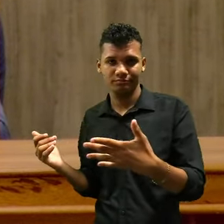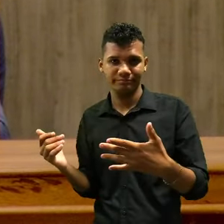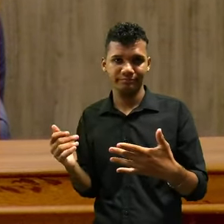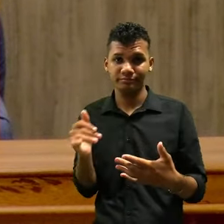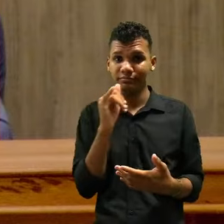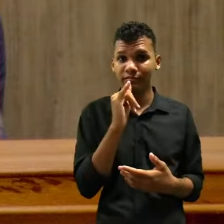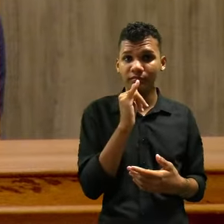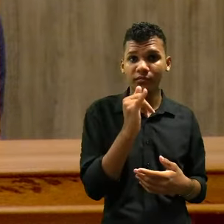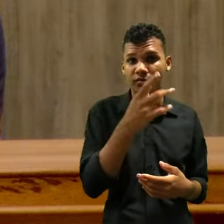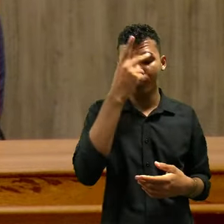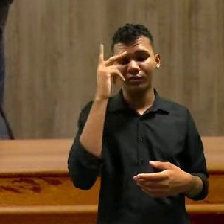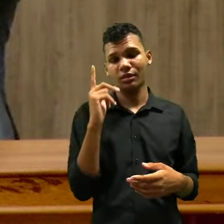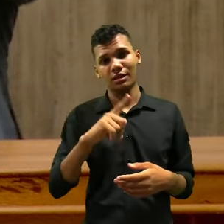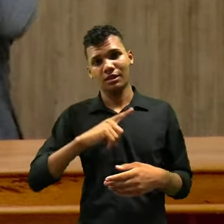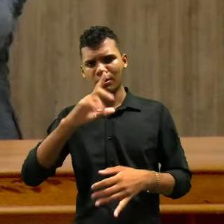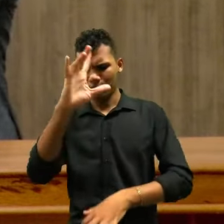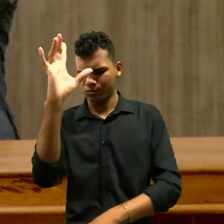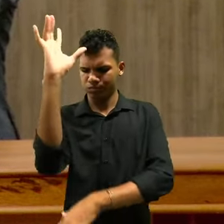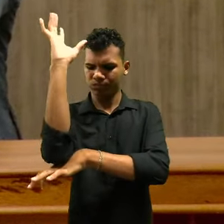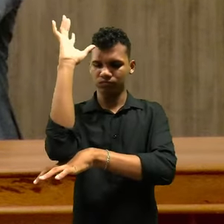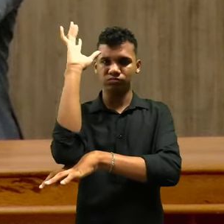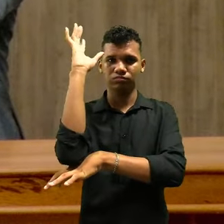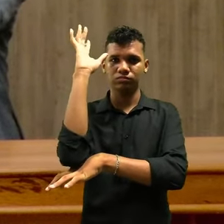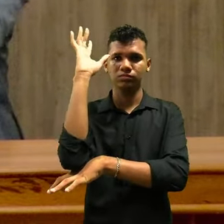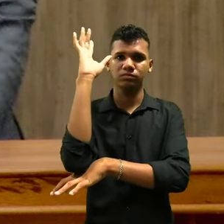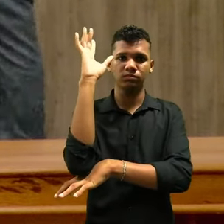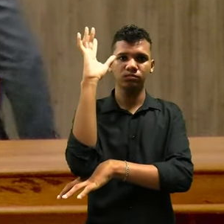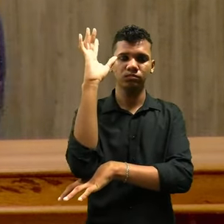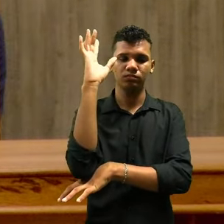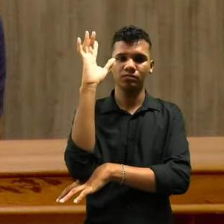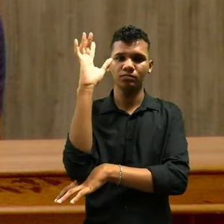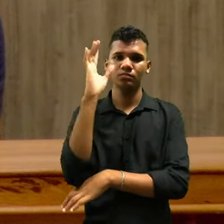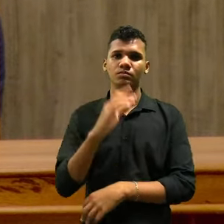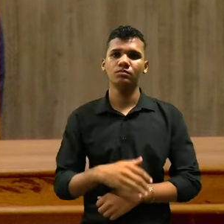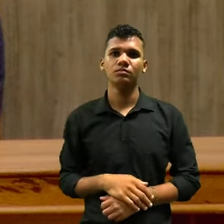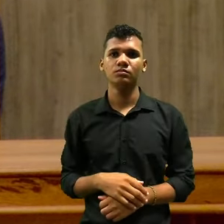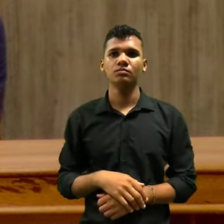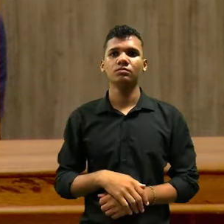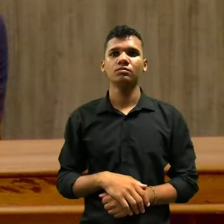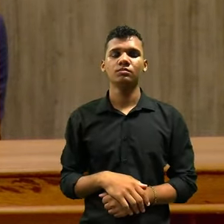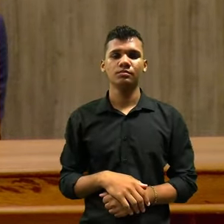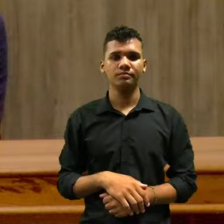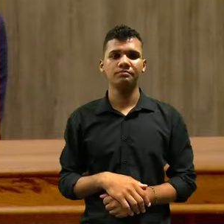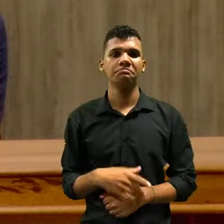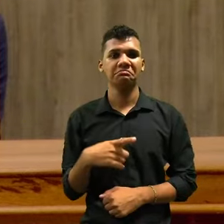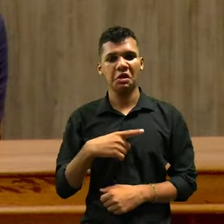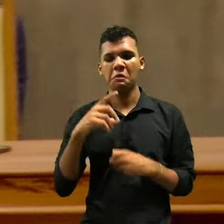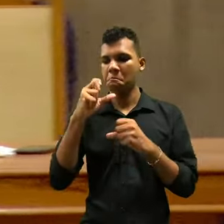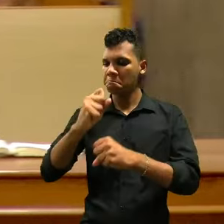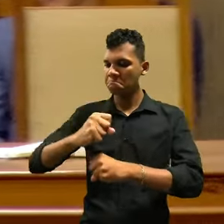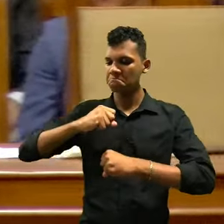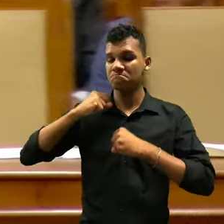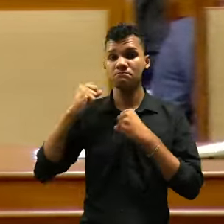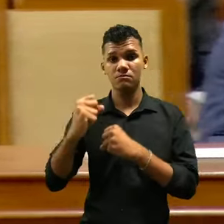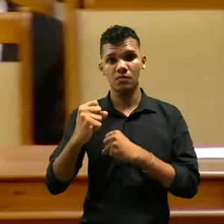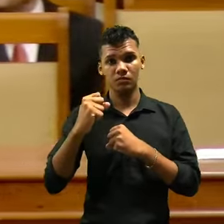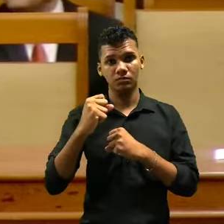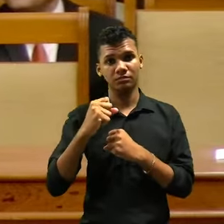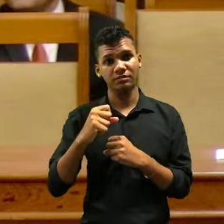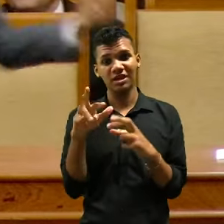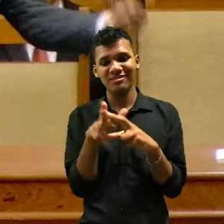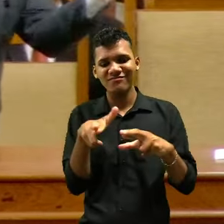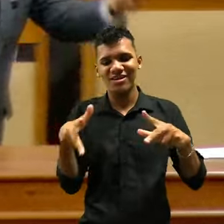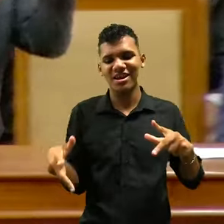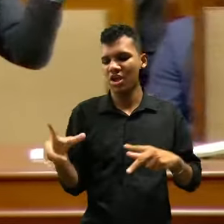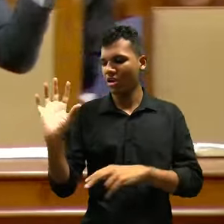que tem raiz se ficar só no toco Eita rapaz é ou não é eita